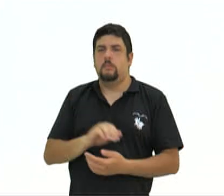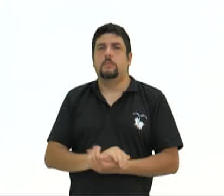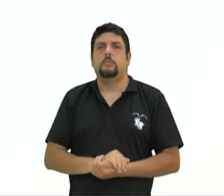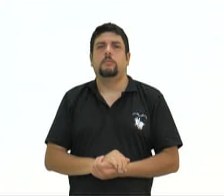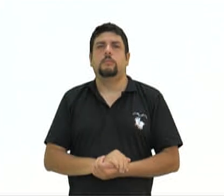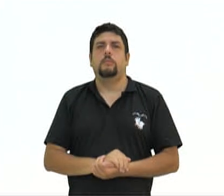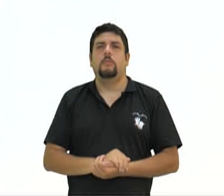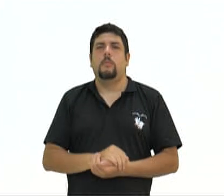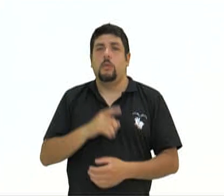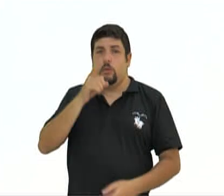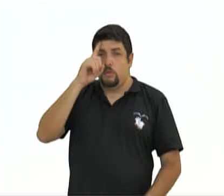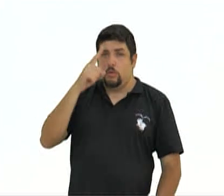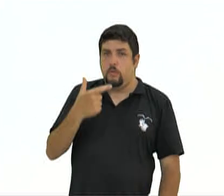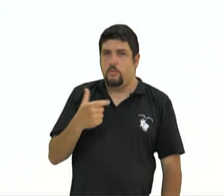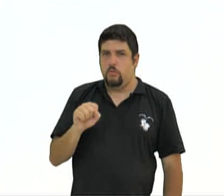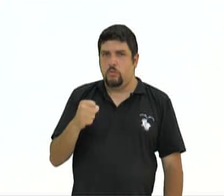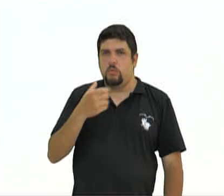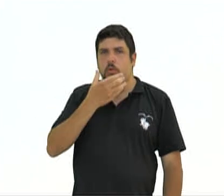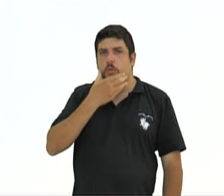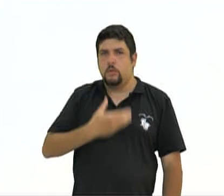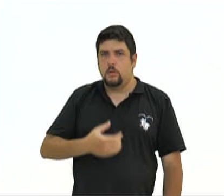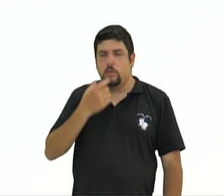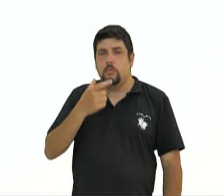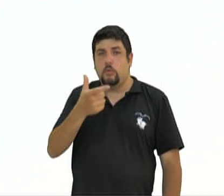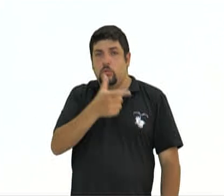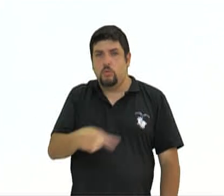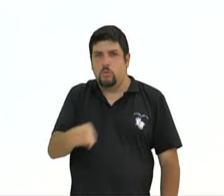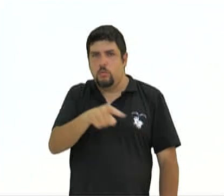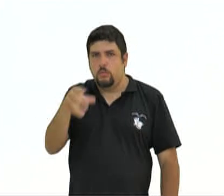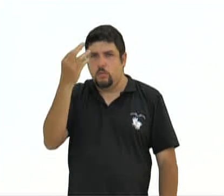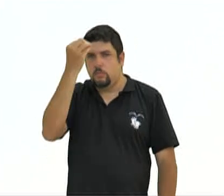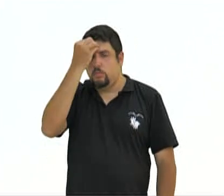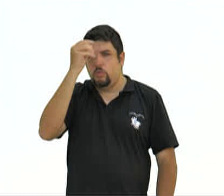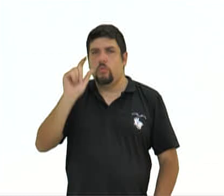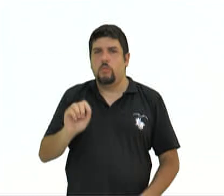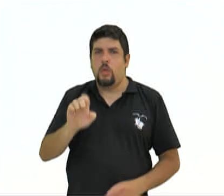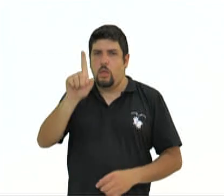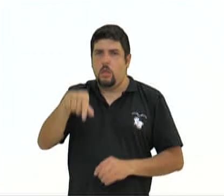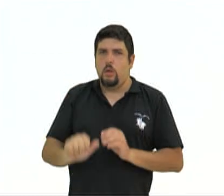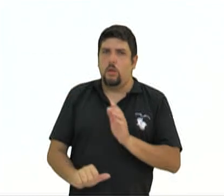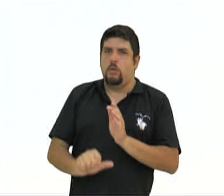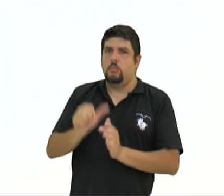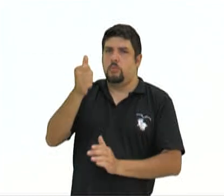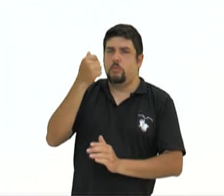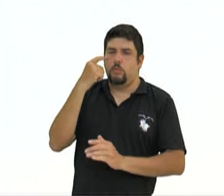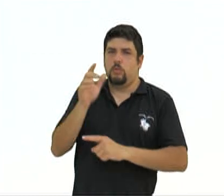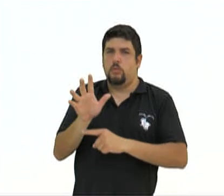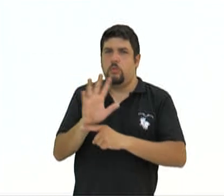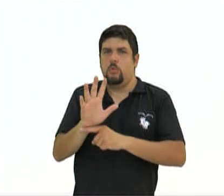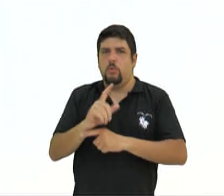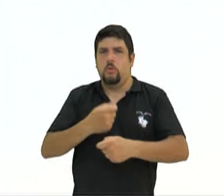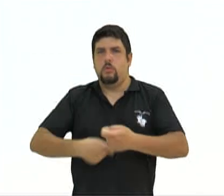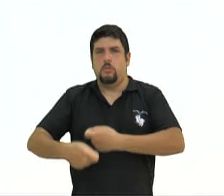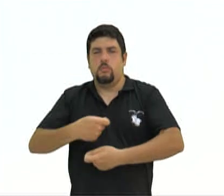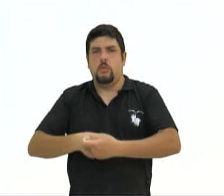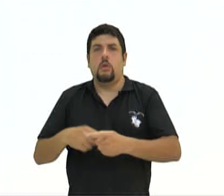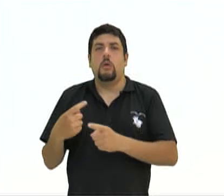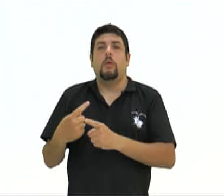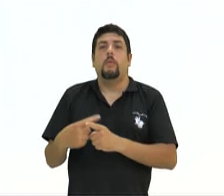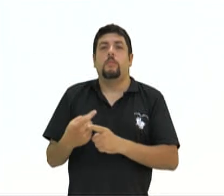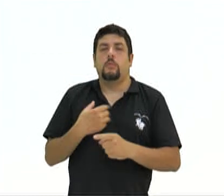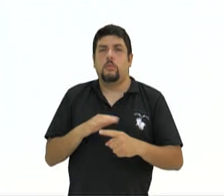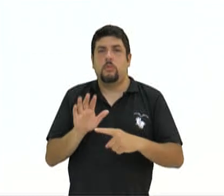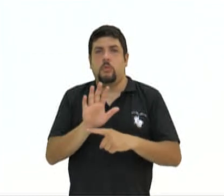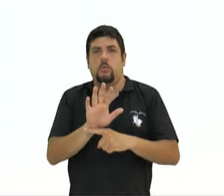Prosseguindo, no dia 28 de dezembro, de novo aqui para vocês lembrarem, é tido como o nascimento do cinema comercial. Por quê? Com um programa filmílico